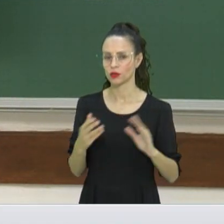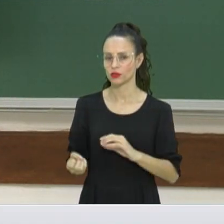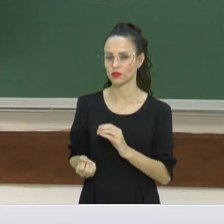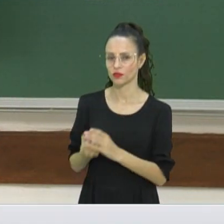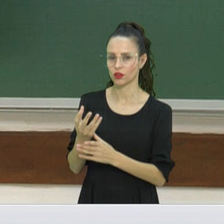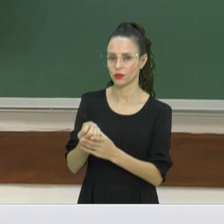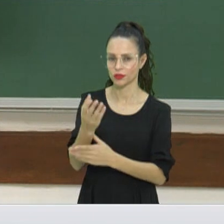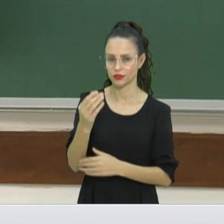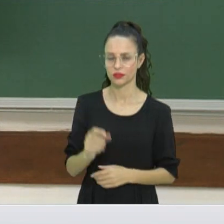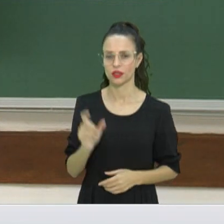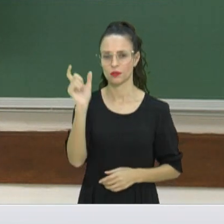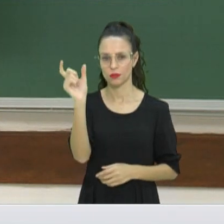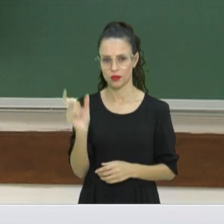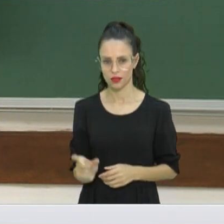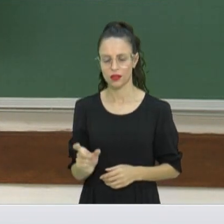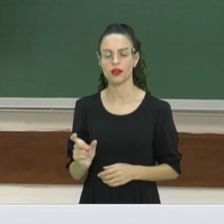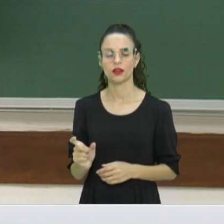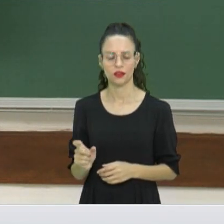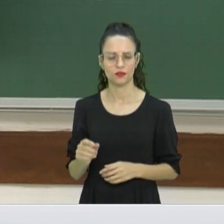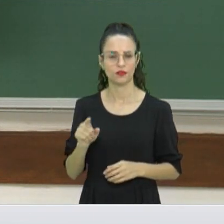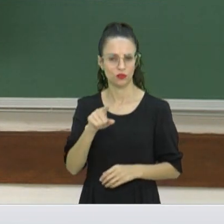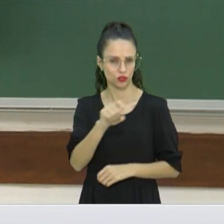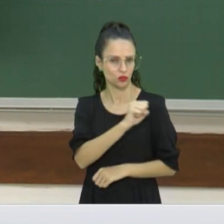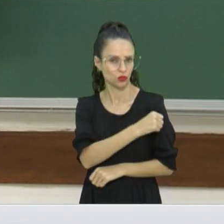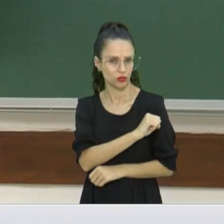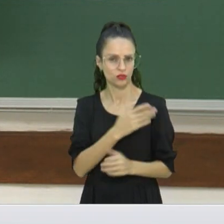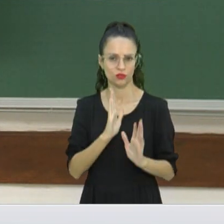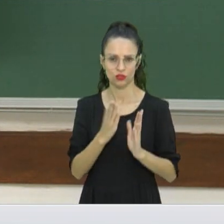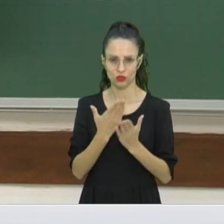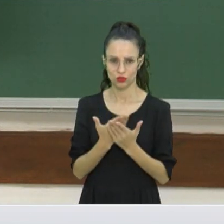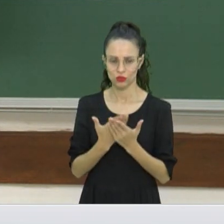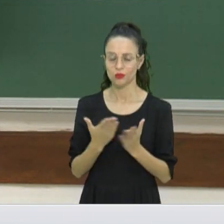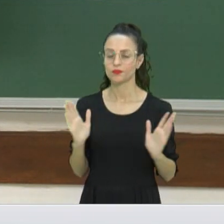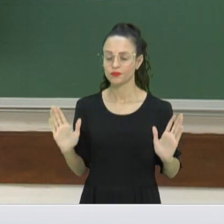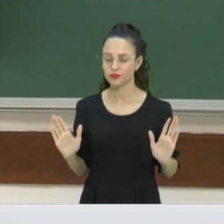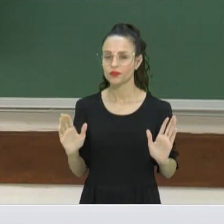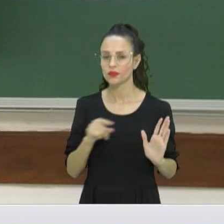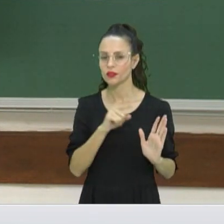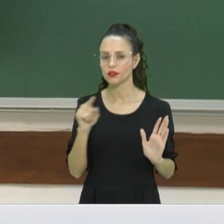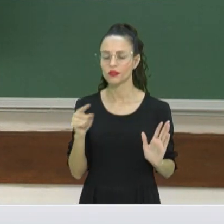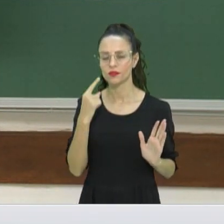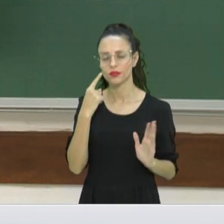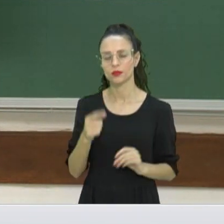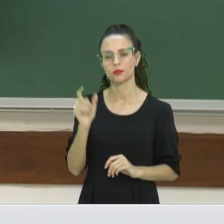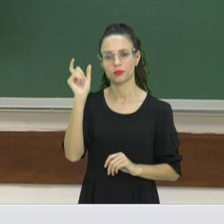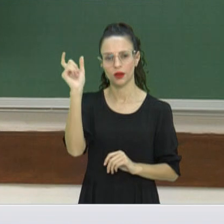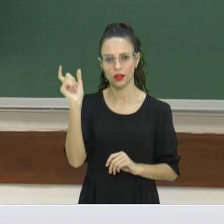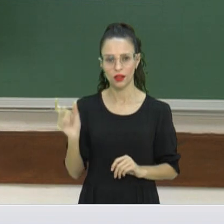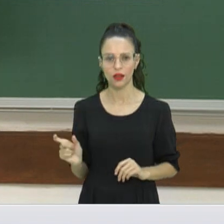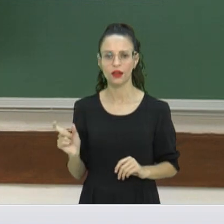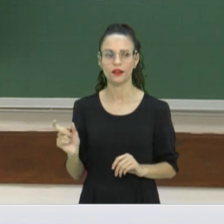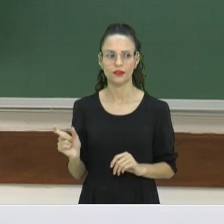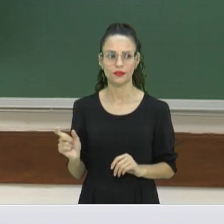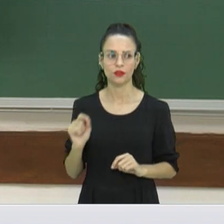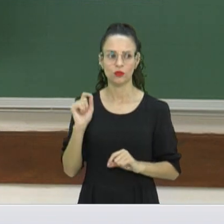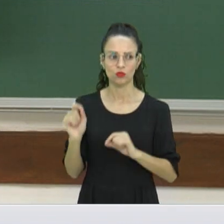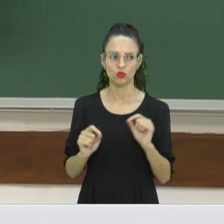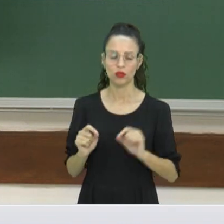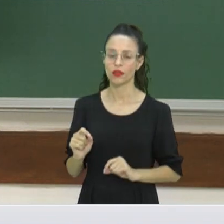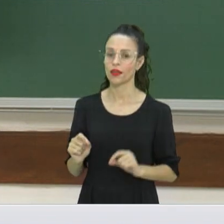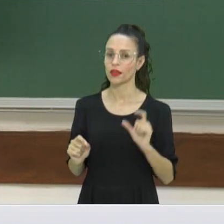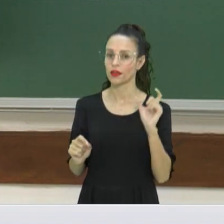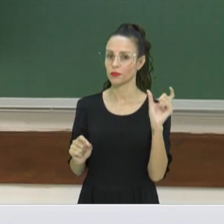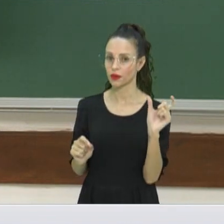formação das palavras. Foi uma revisão, porque lá no 8º você já viu isso. E você viu que as palavras, muitas delas, são formadas